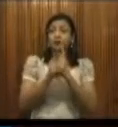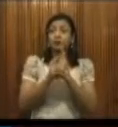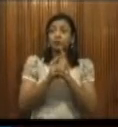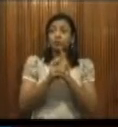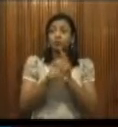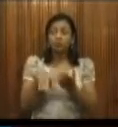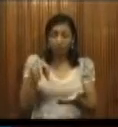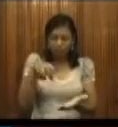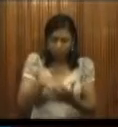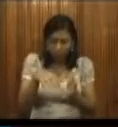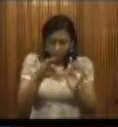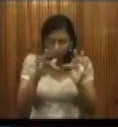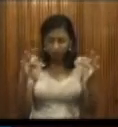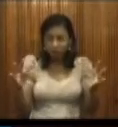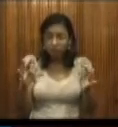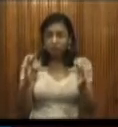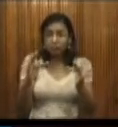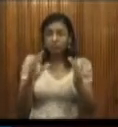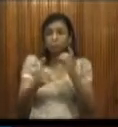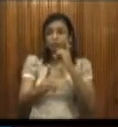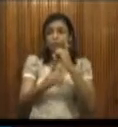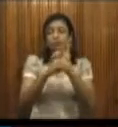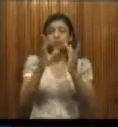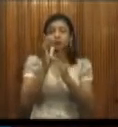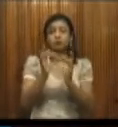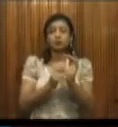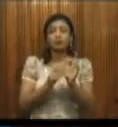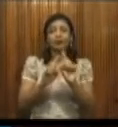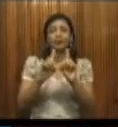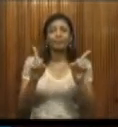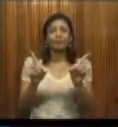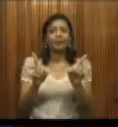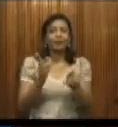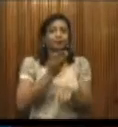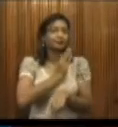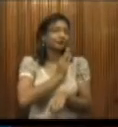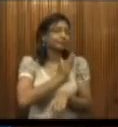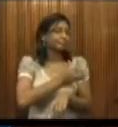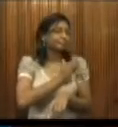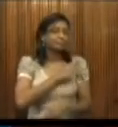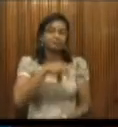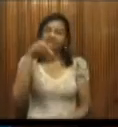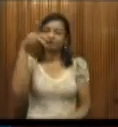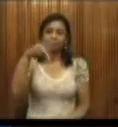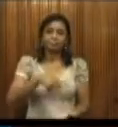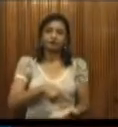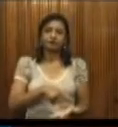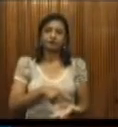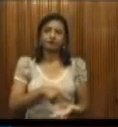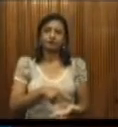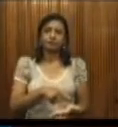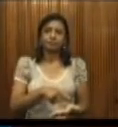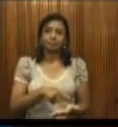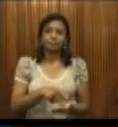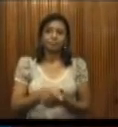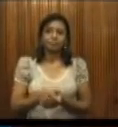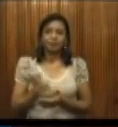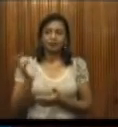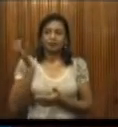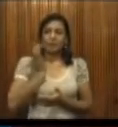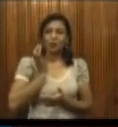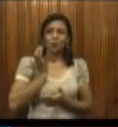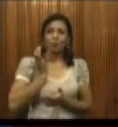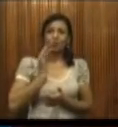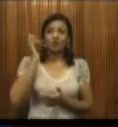texto está mostrando que aquele jovem não buscou o Senhor de todo o seu coração. Aquelas posses, que até o momento eram